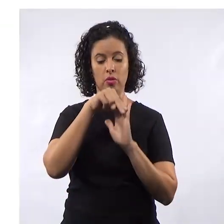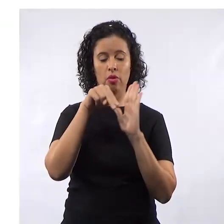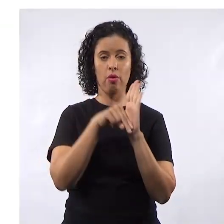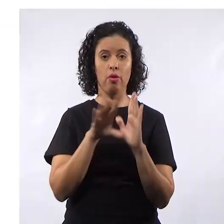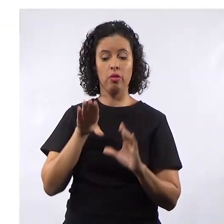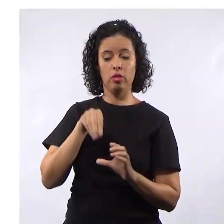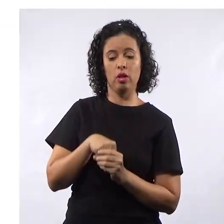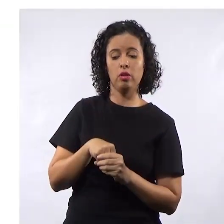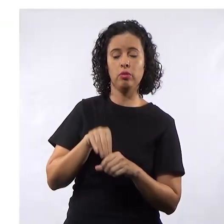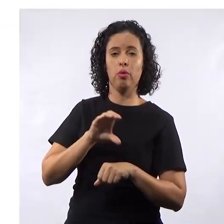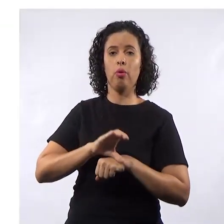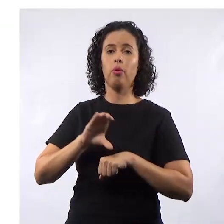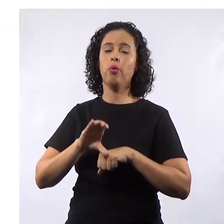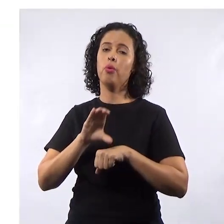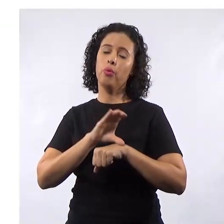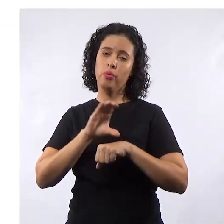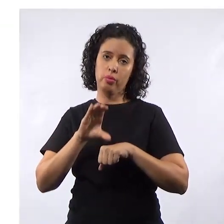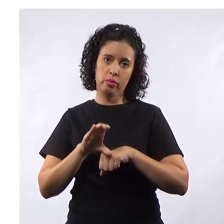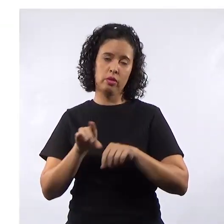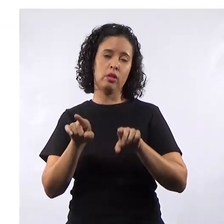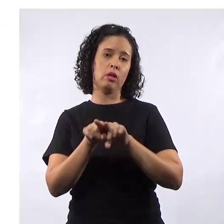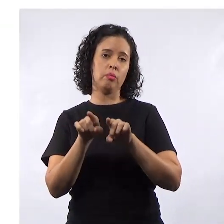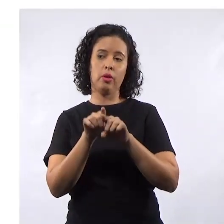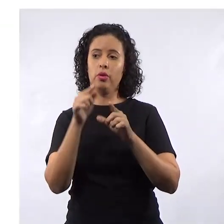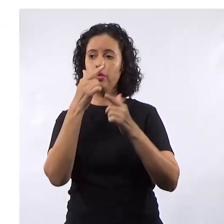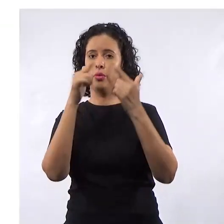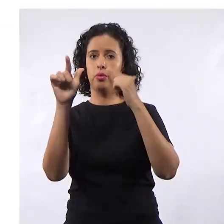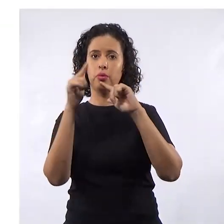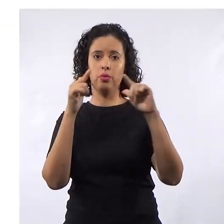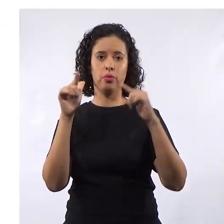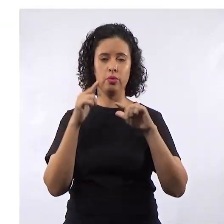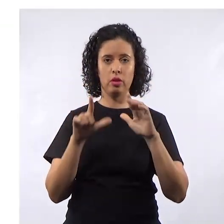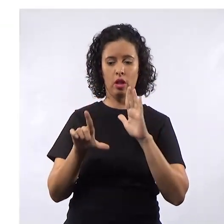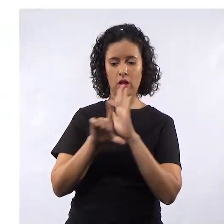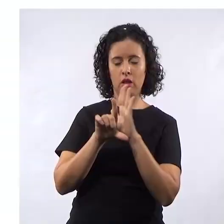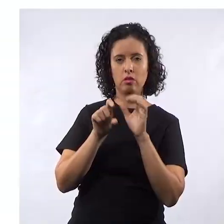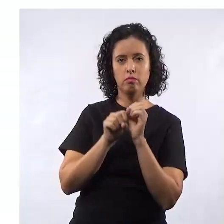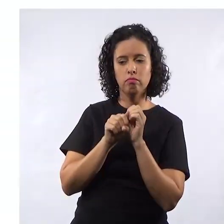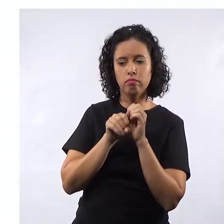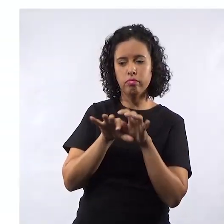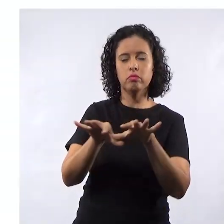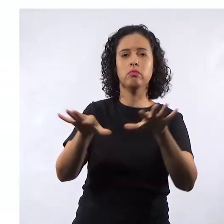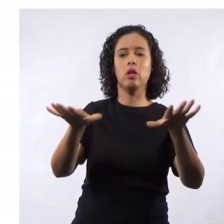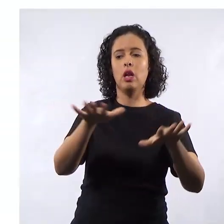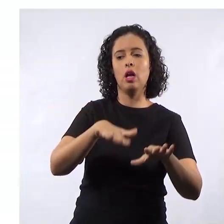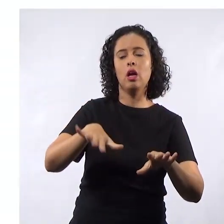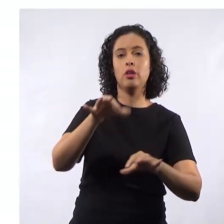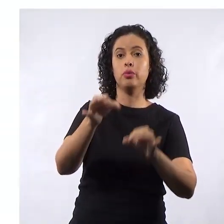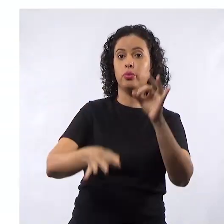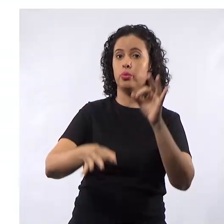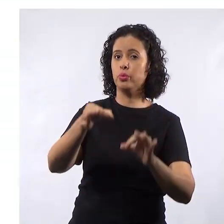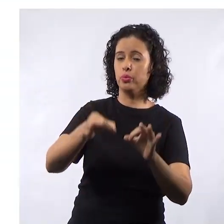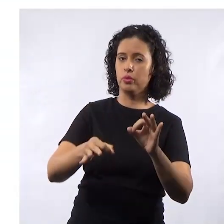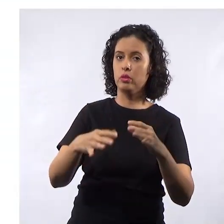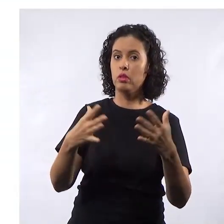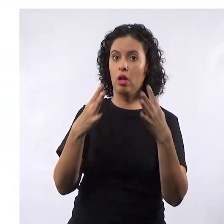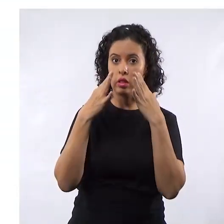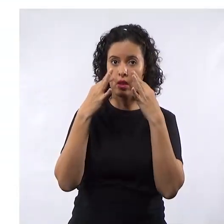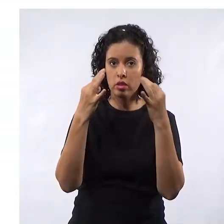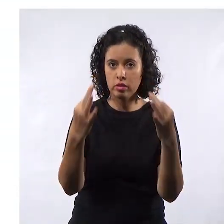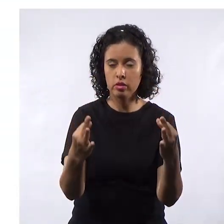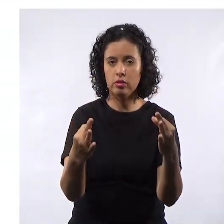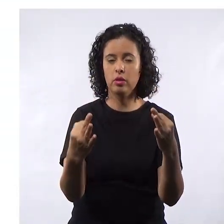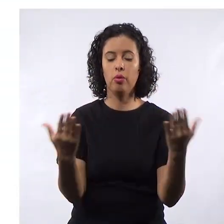normas estão dentro do Código Civil, bem como em outras leis espalhadas pelo mundo jurídico. Então, eu quero te chamar a